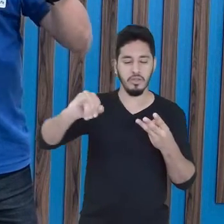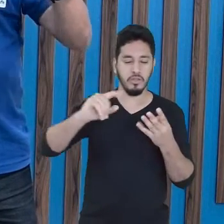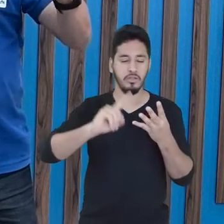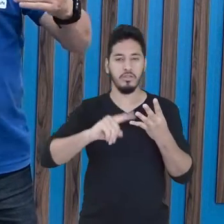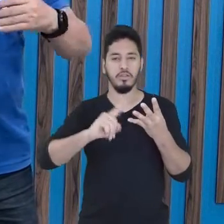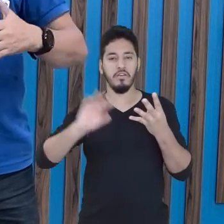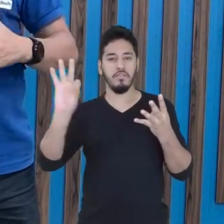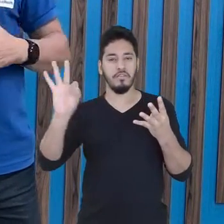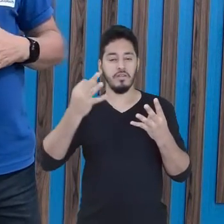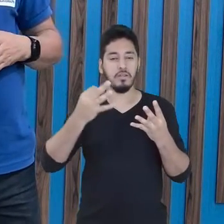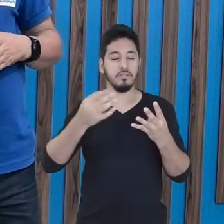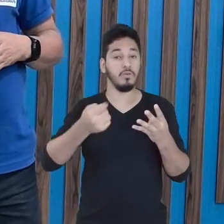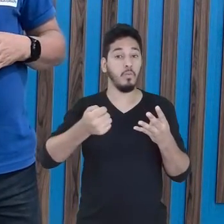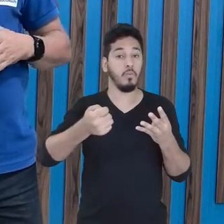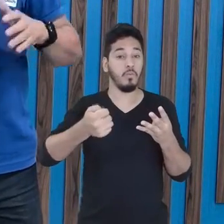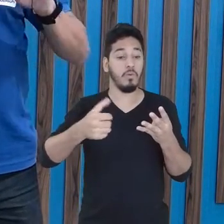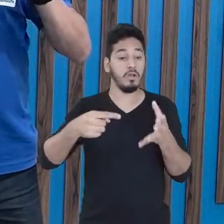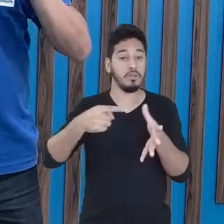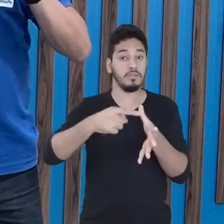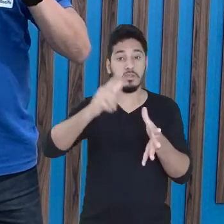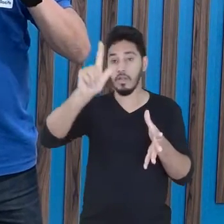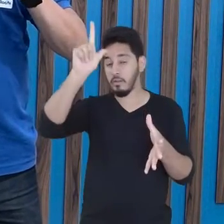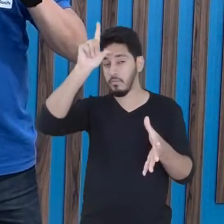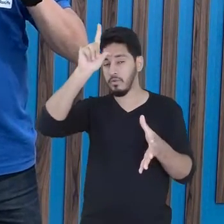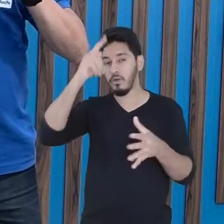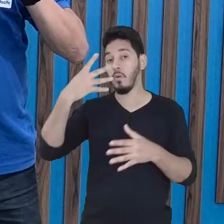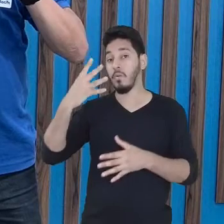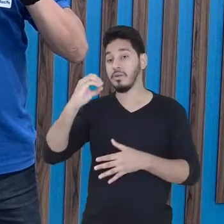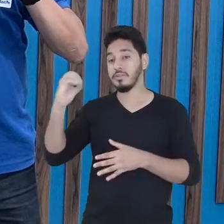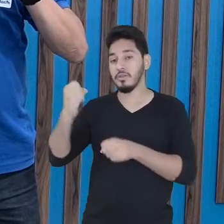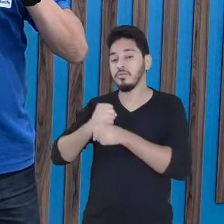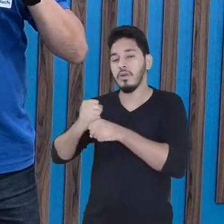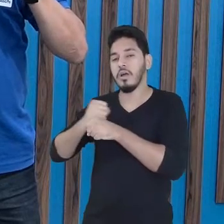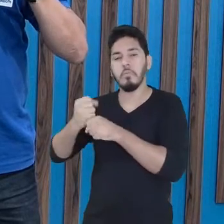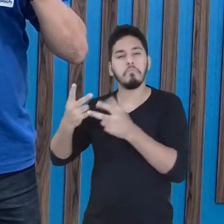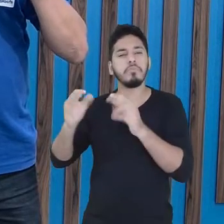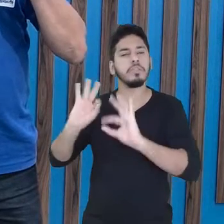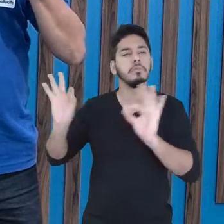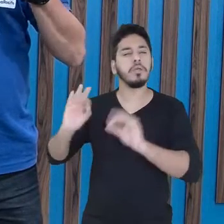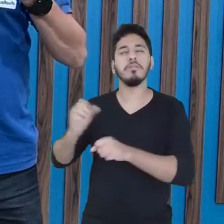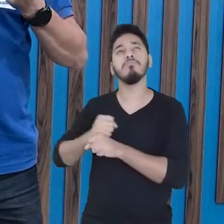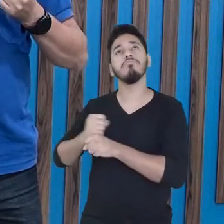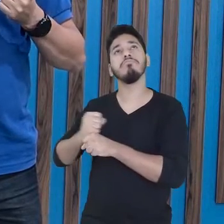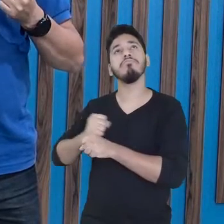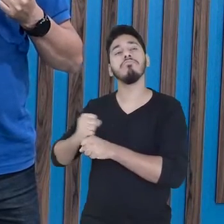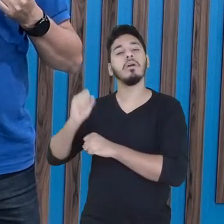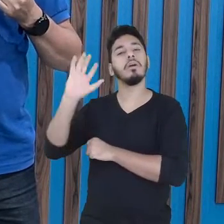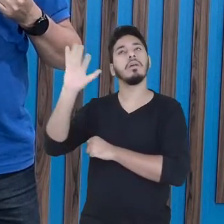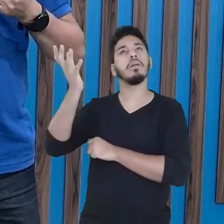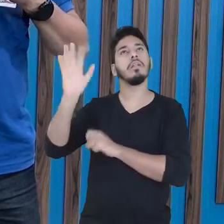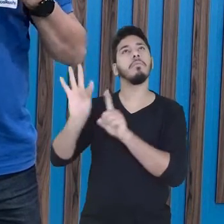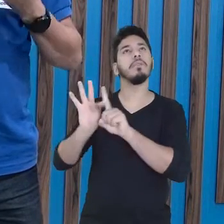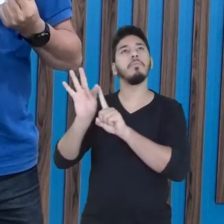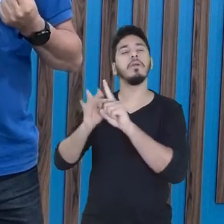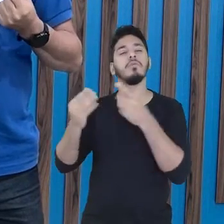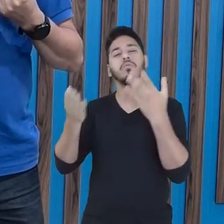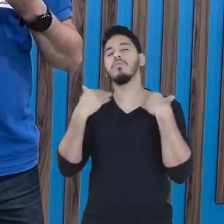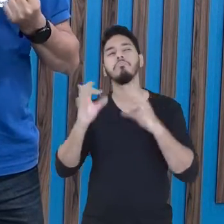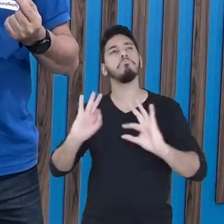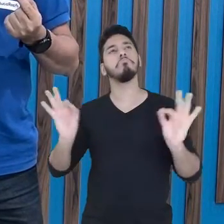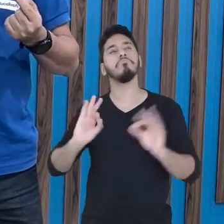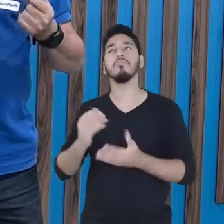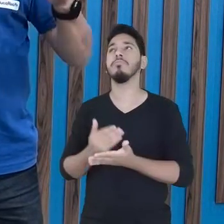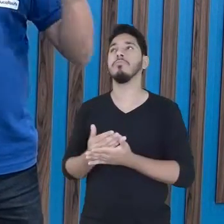chegando até uma parte da Alemanha. 400 anos não se percebia um aumento na temperatura, o calor e